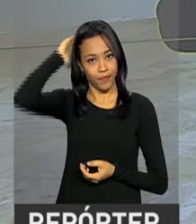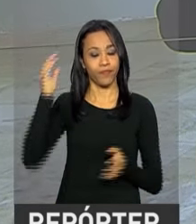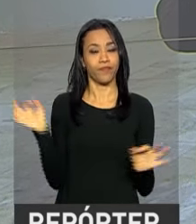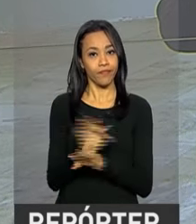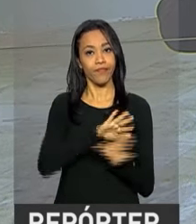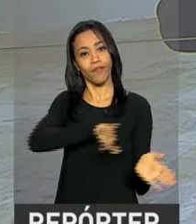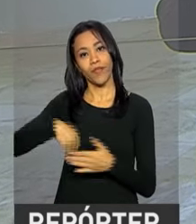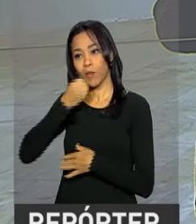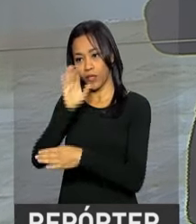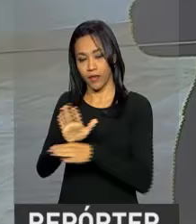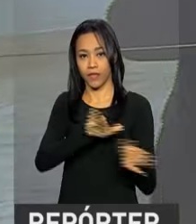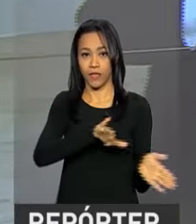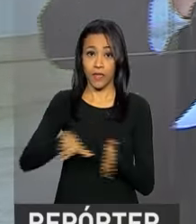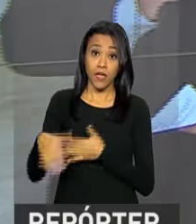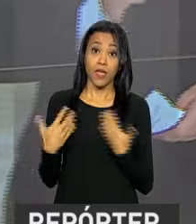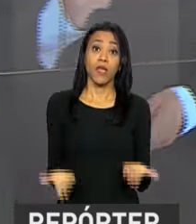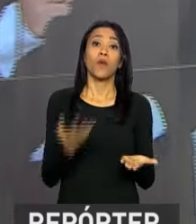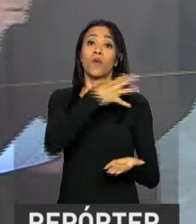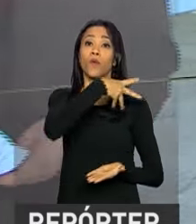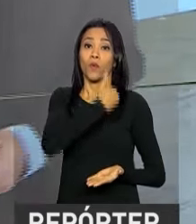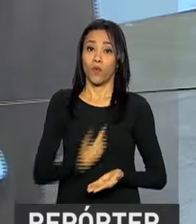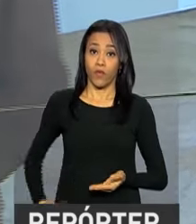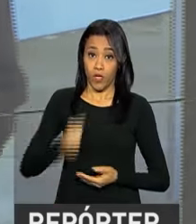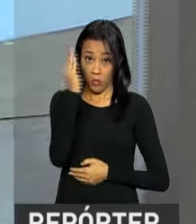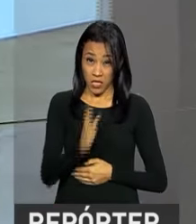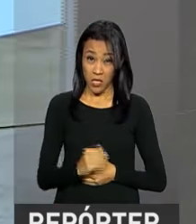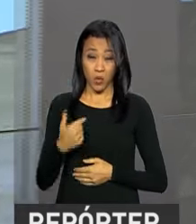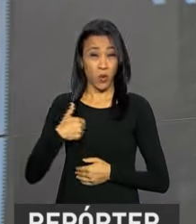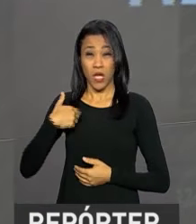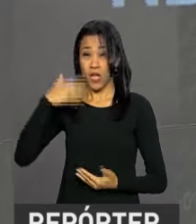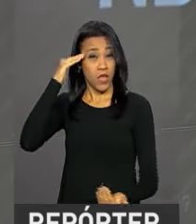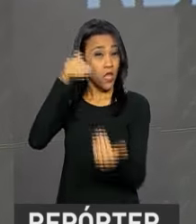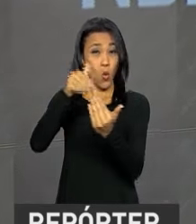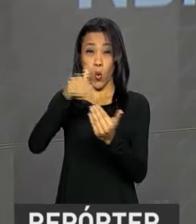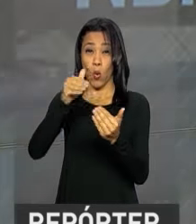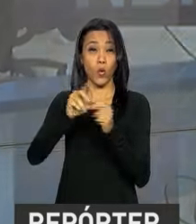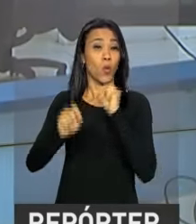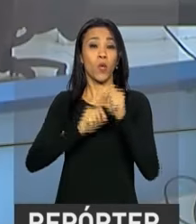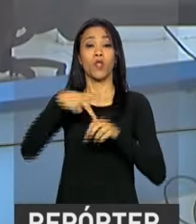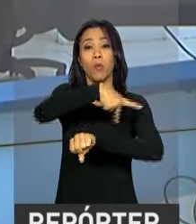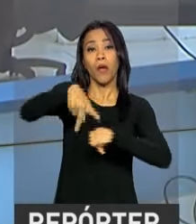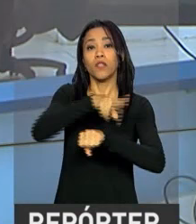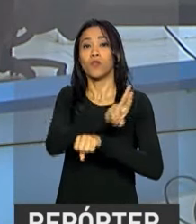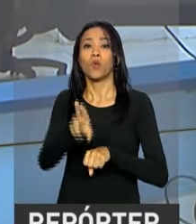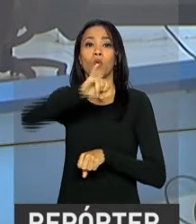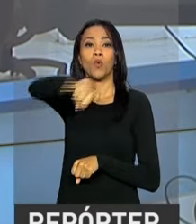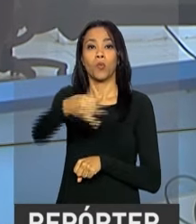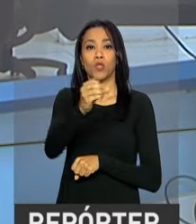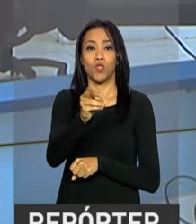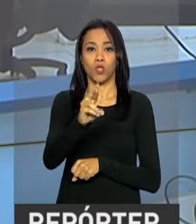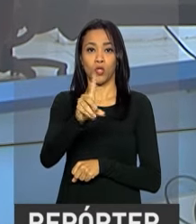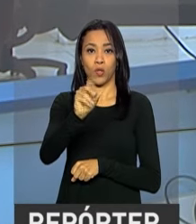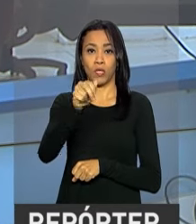João Pedro boa tarde para você o governo brasileiro condenou o atentado terrorista na Jordânia na madrugada de ontem que deixou ao